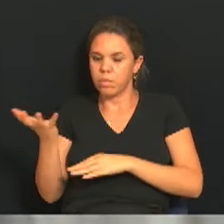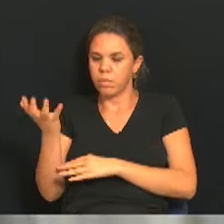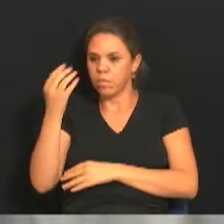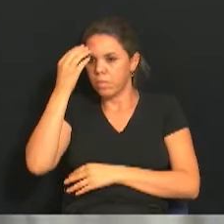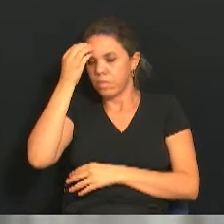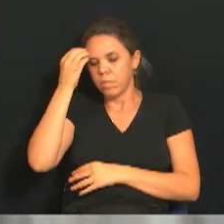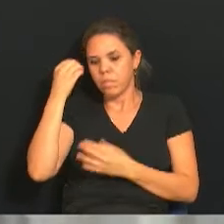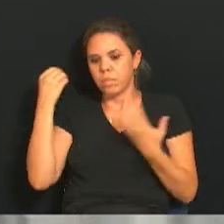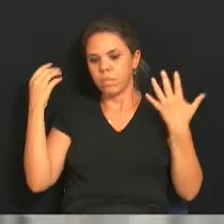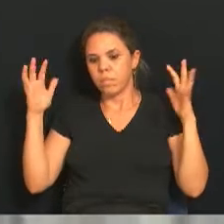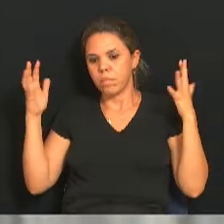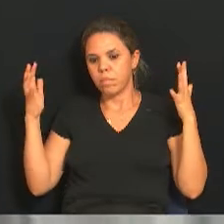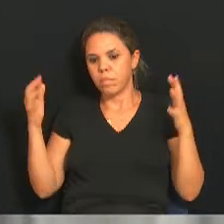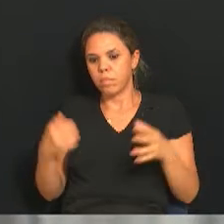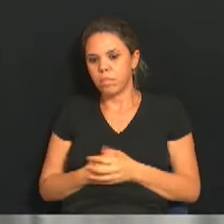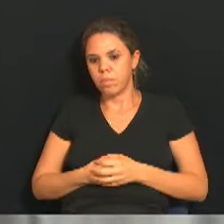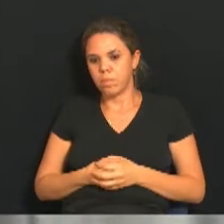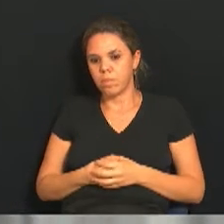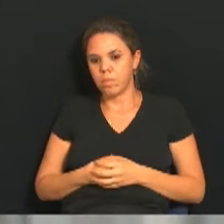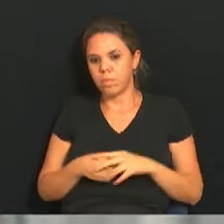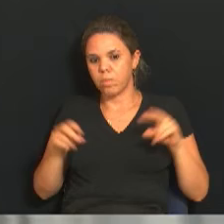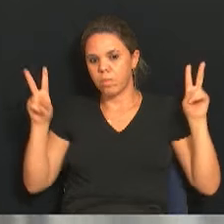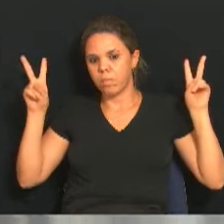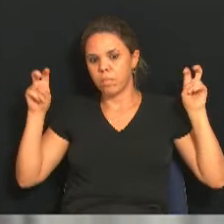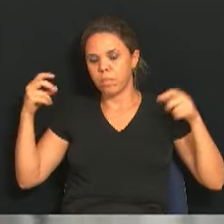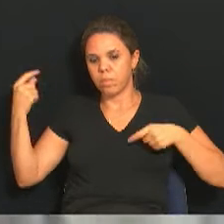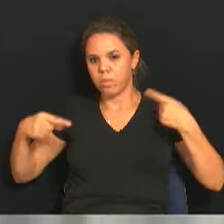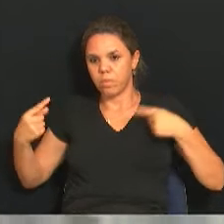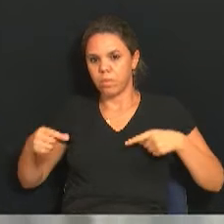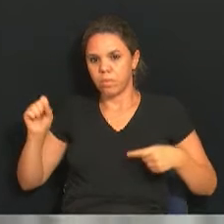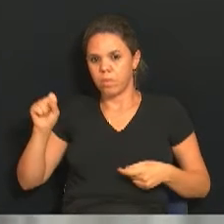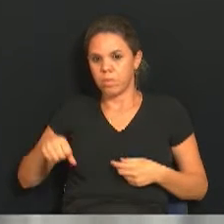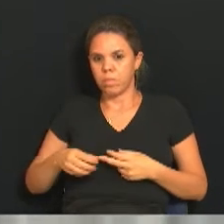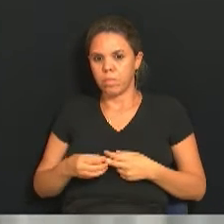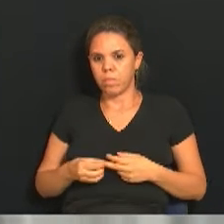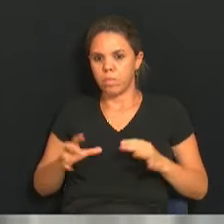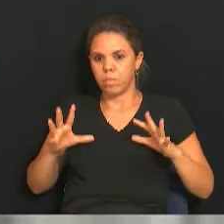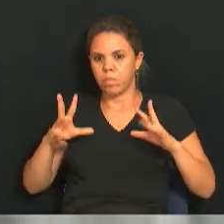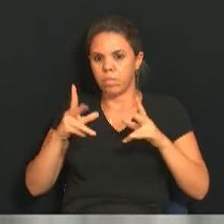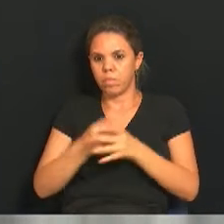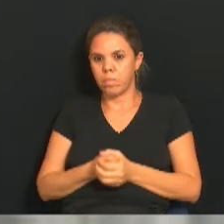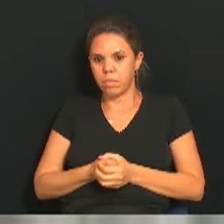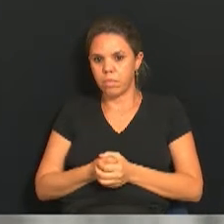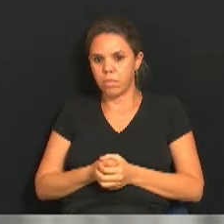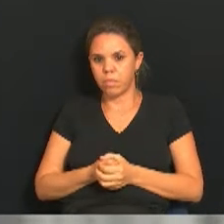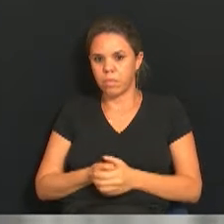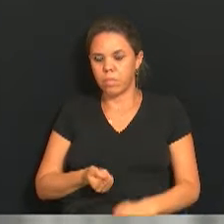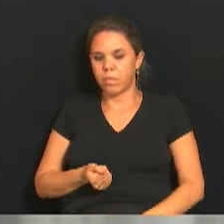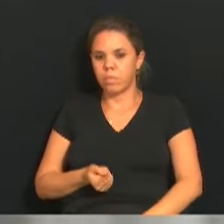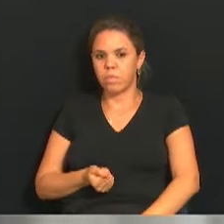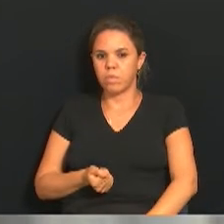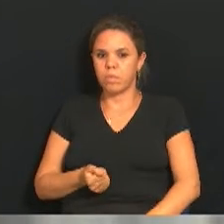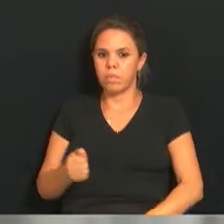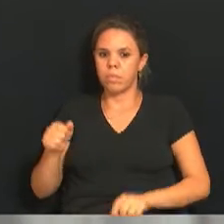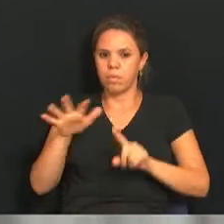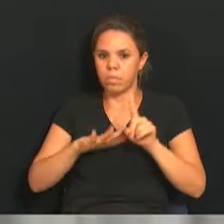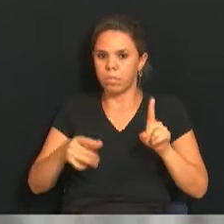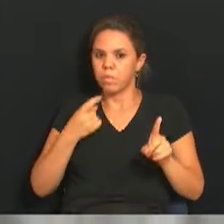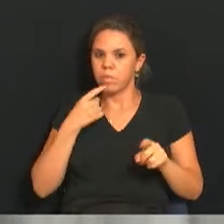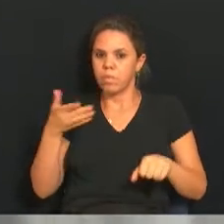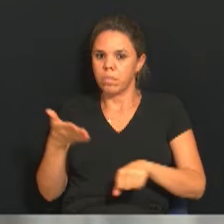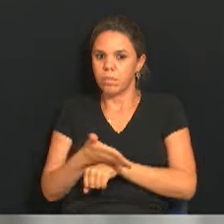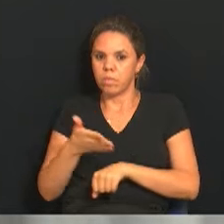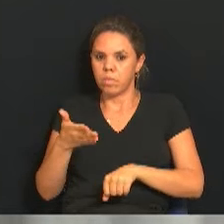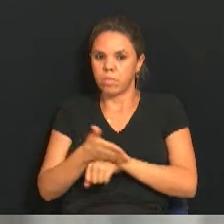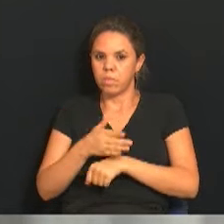te parabenizando. Esse tema tem que ser discutido, sim, com todo mundo, mas a sociedade de Campinas tem que participar.